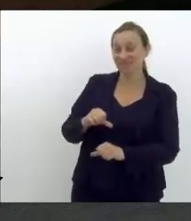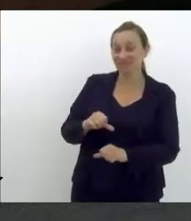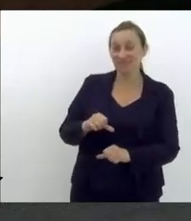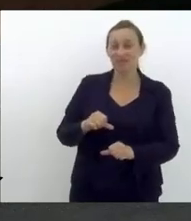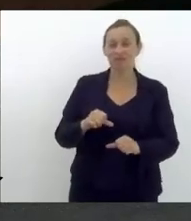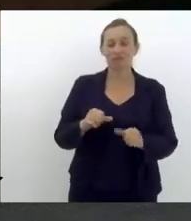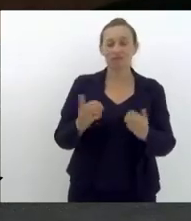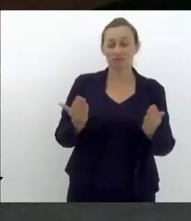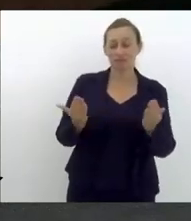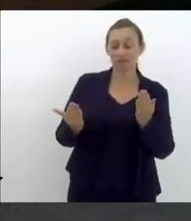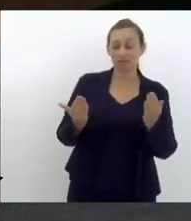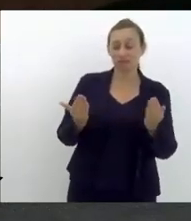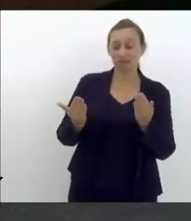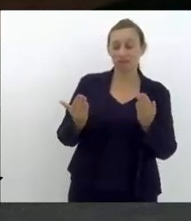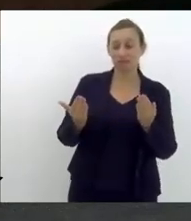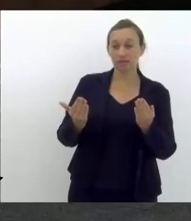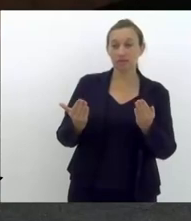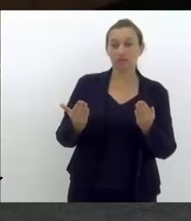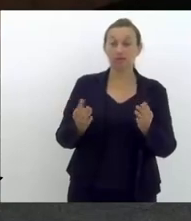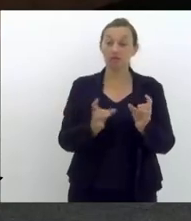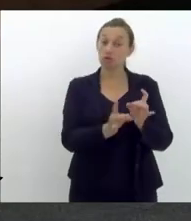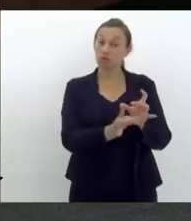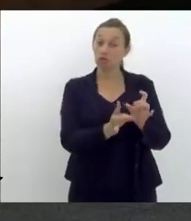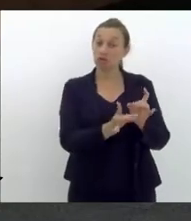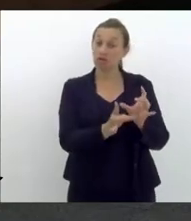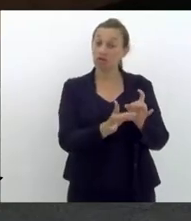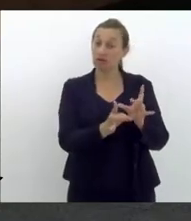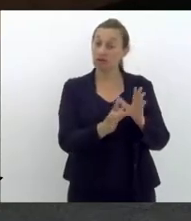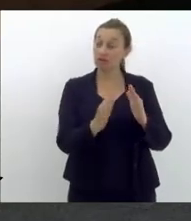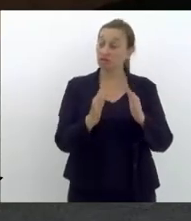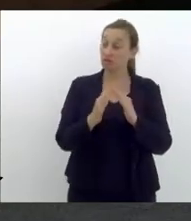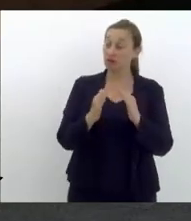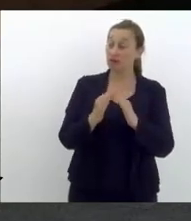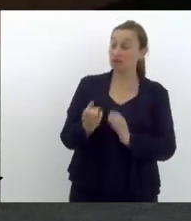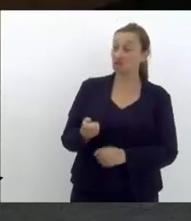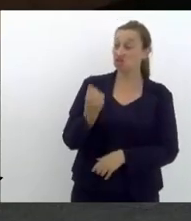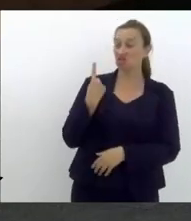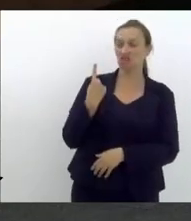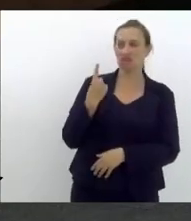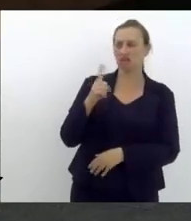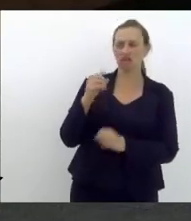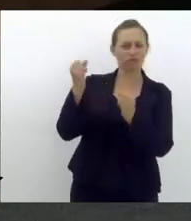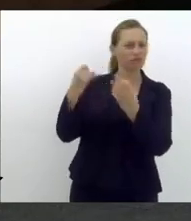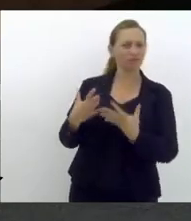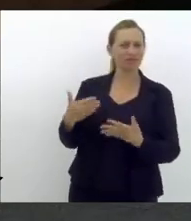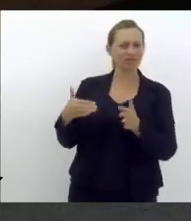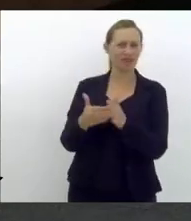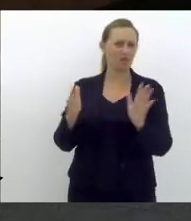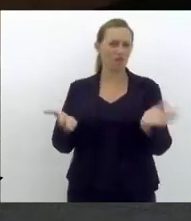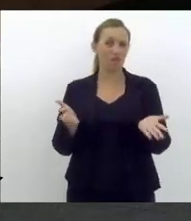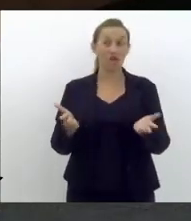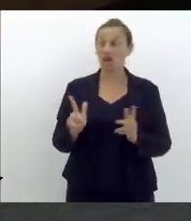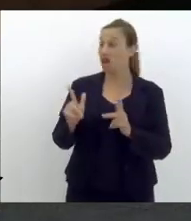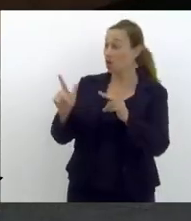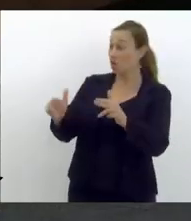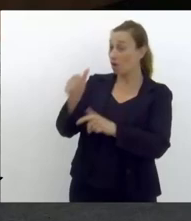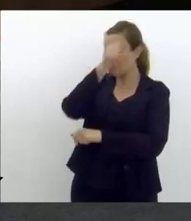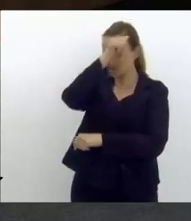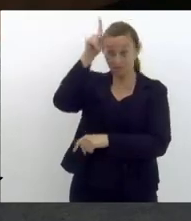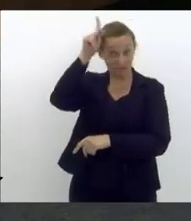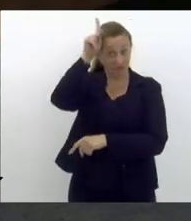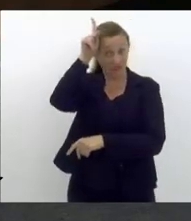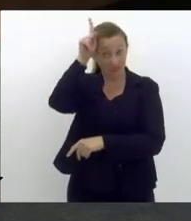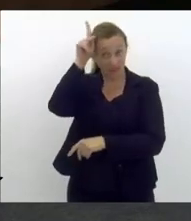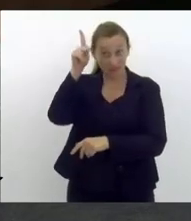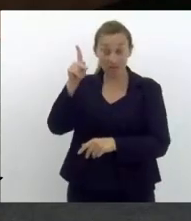suspeitas de uma transação Imobiliária muito Nebulosa que não foi esclarecida até agora é o mesmo Prefeito que dito pela